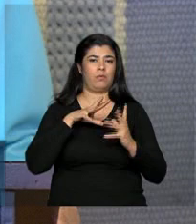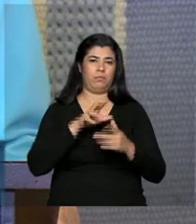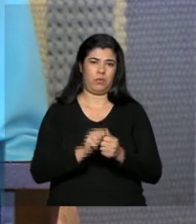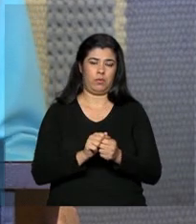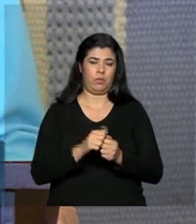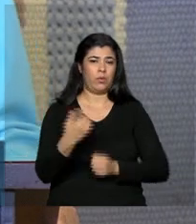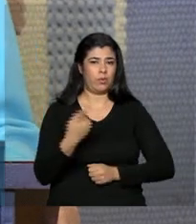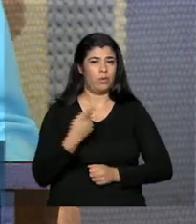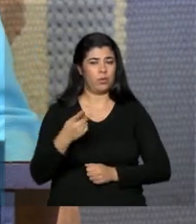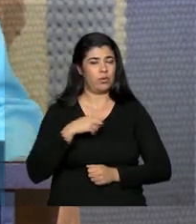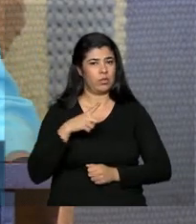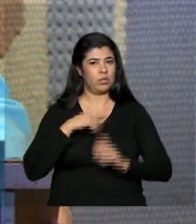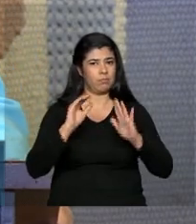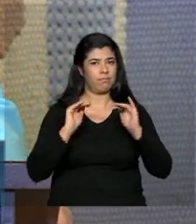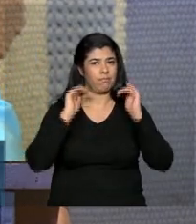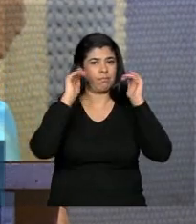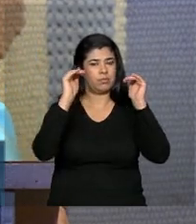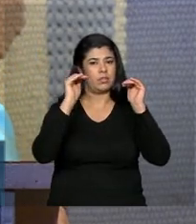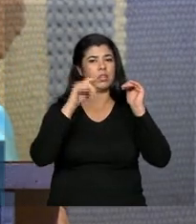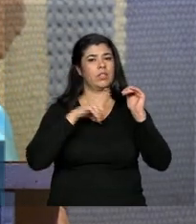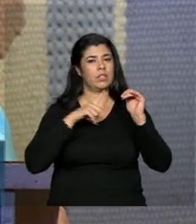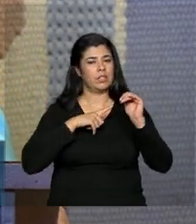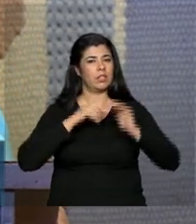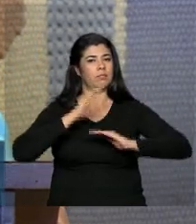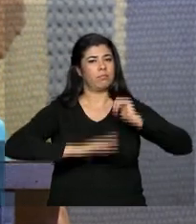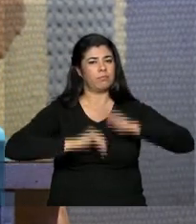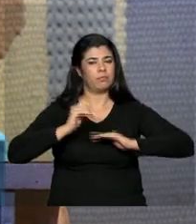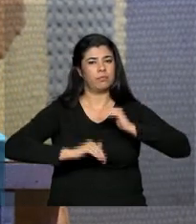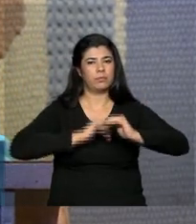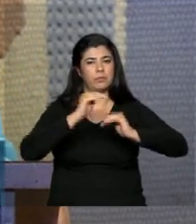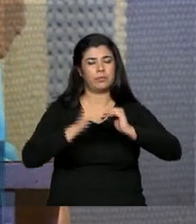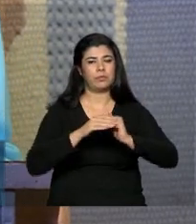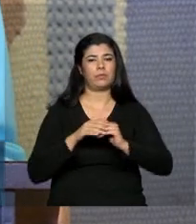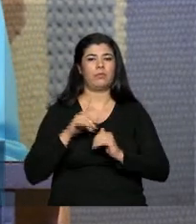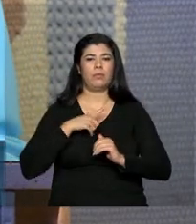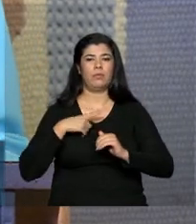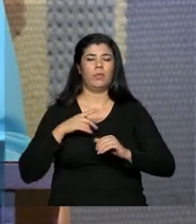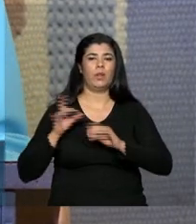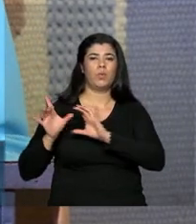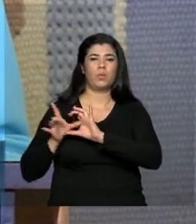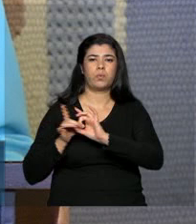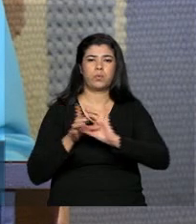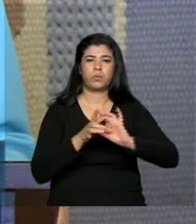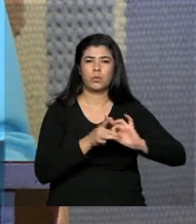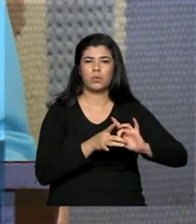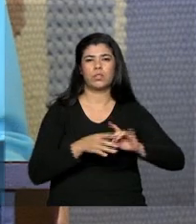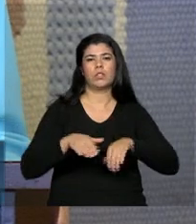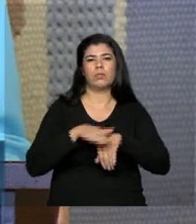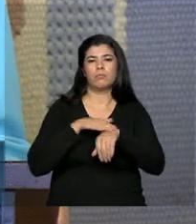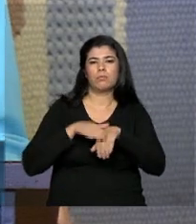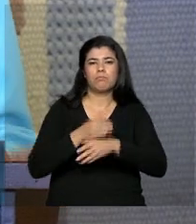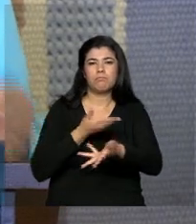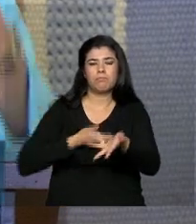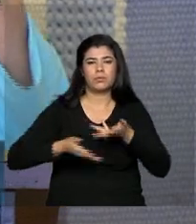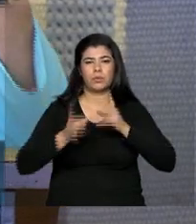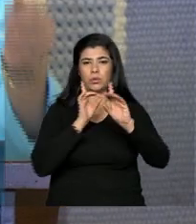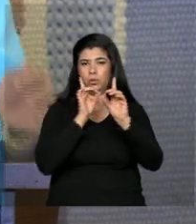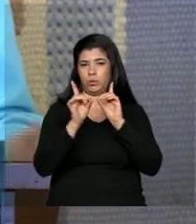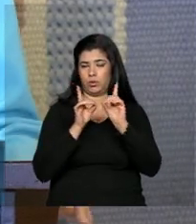Nós, nesta reunião de alto nível, desenvolvemos um conjunto de conversas